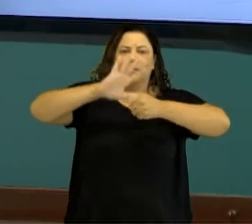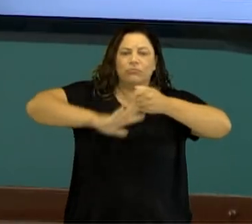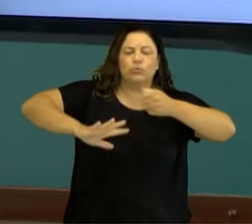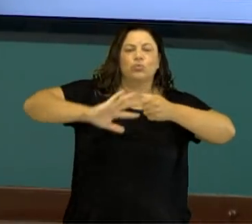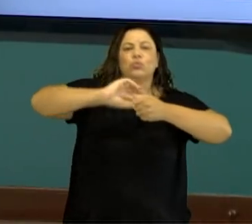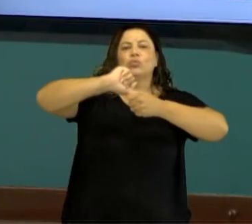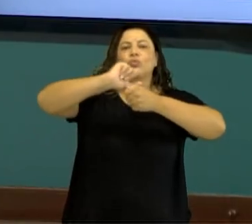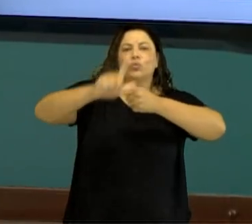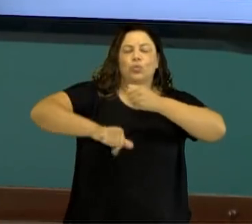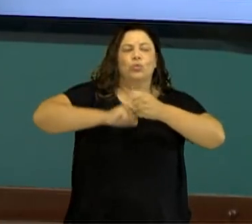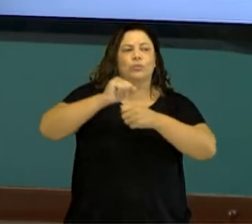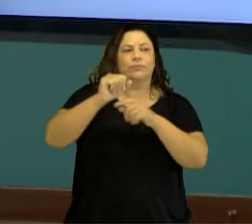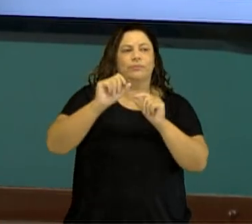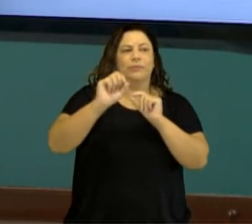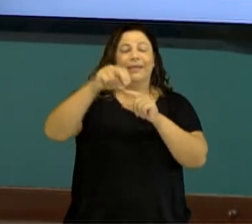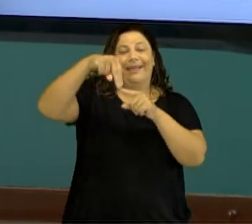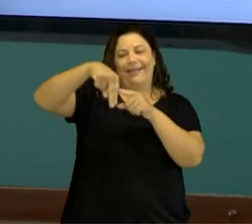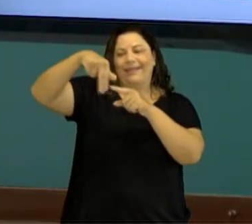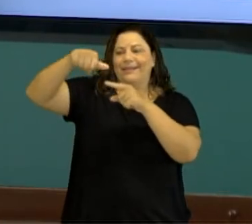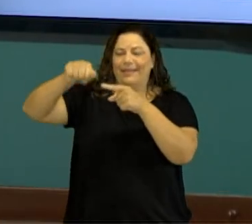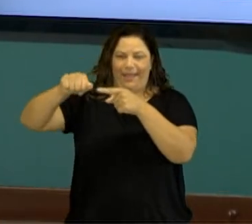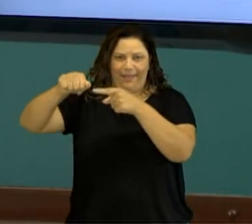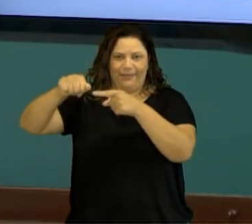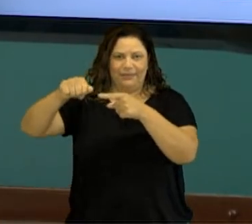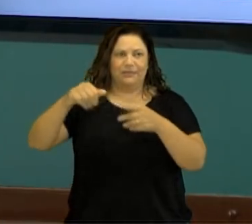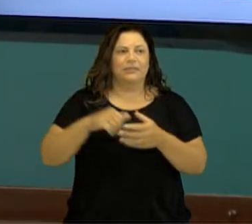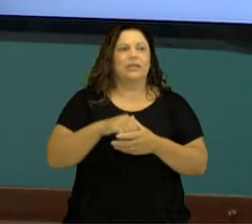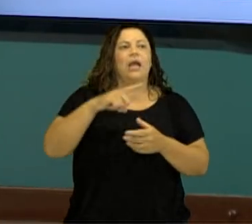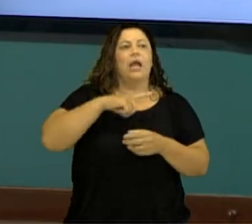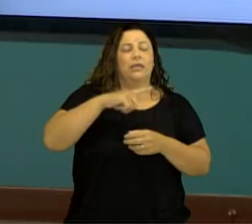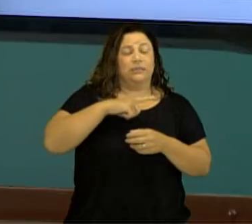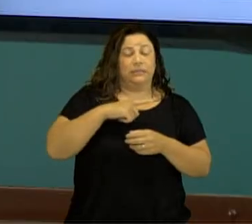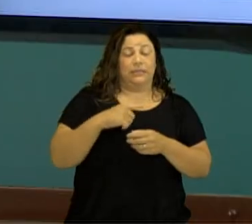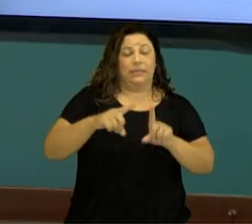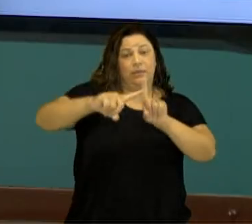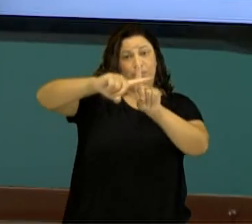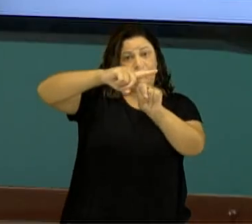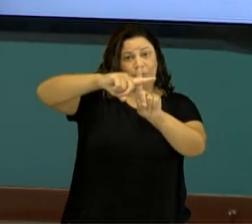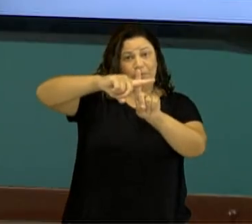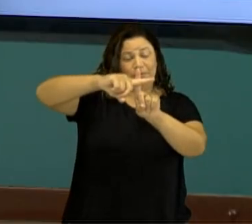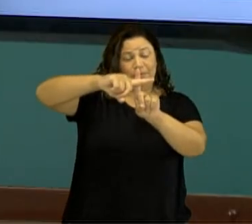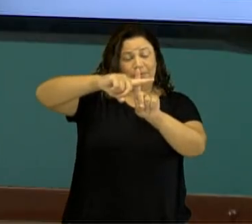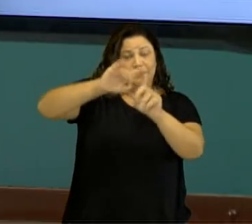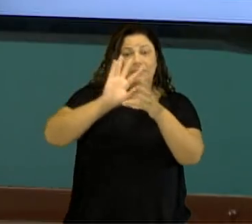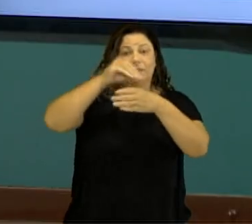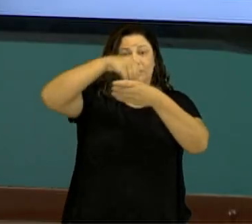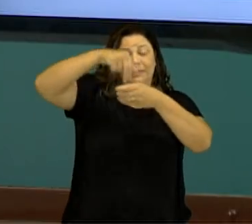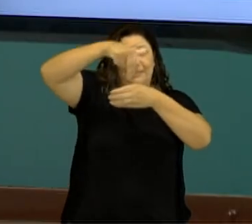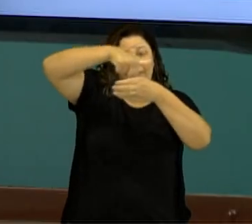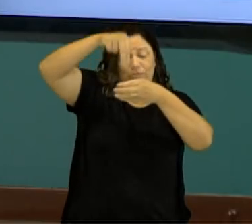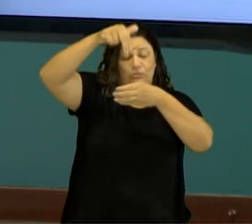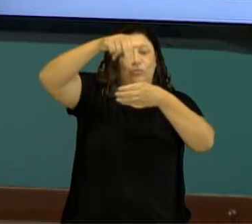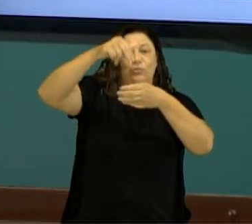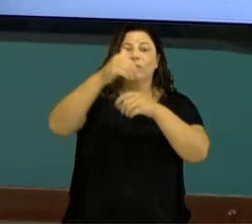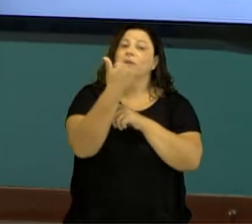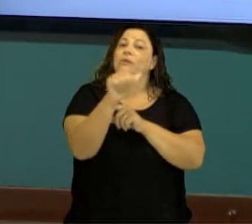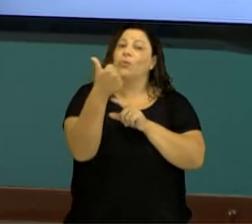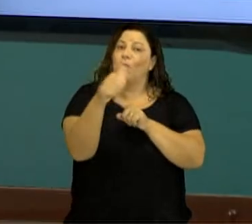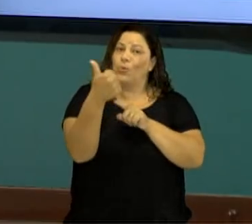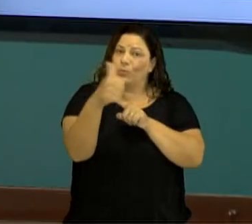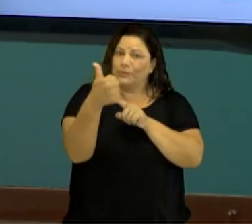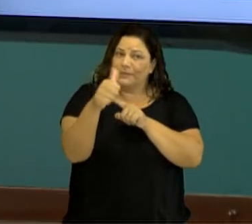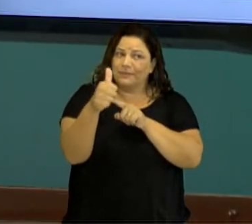químico sódio. Nesse átomo, eu tenho carga positiva dentro do núcleo igual a 11, ou